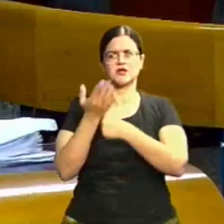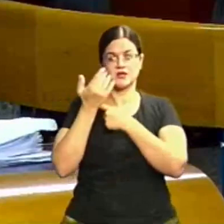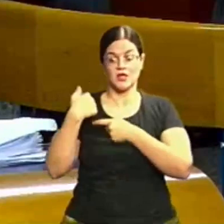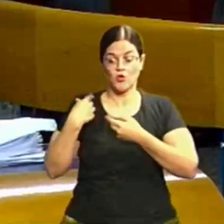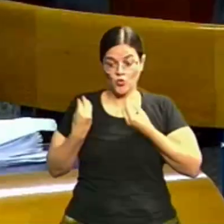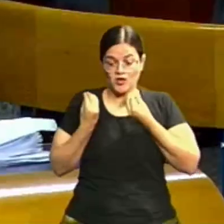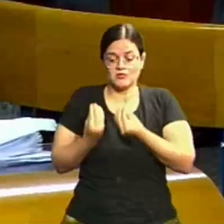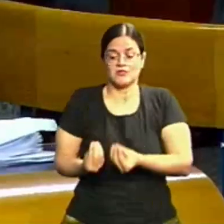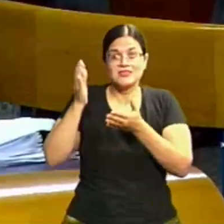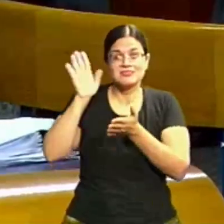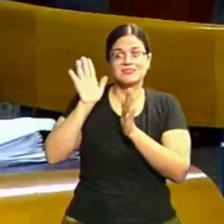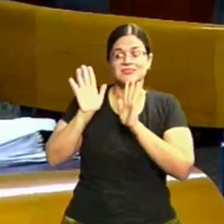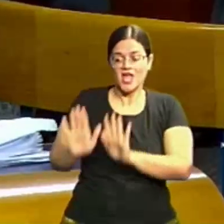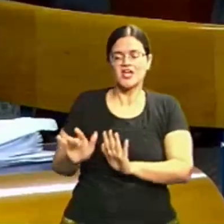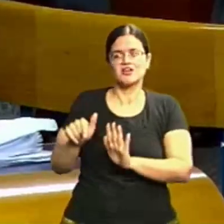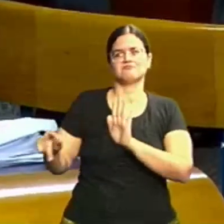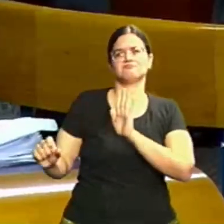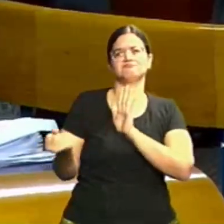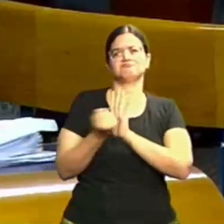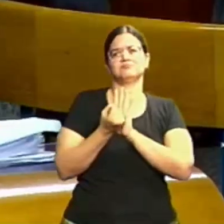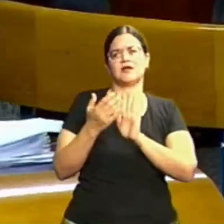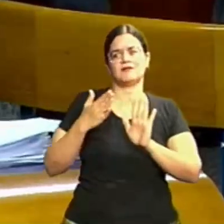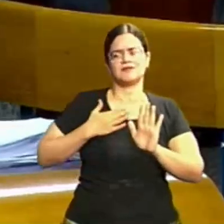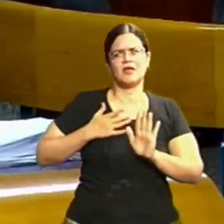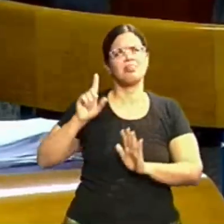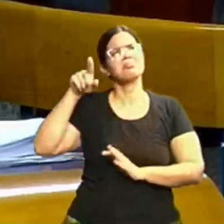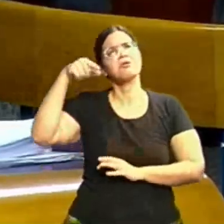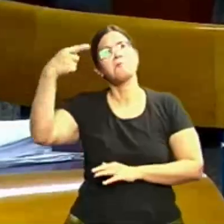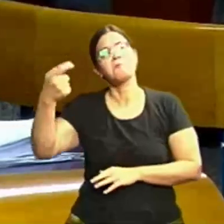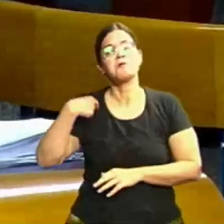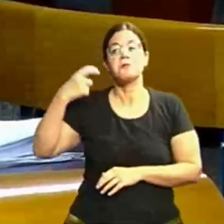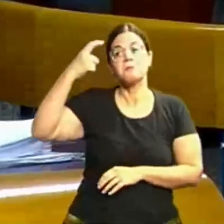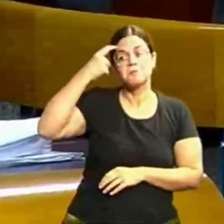minha marca, e depois vou pensar e